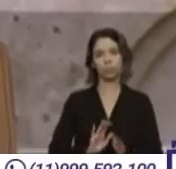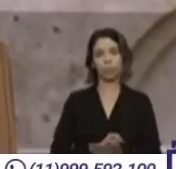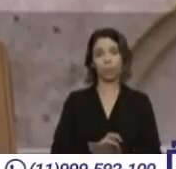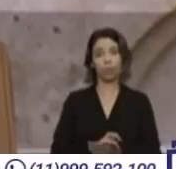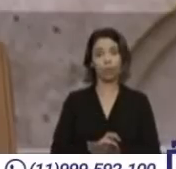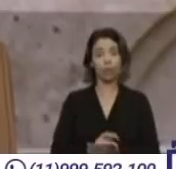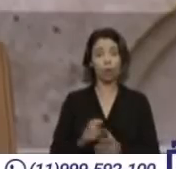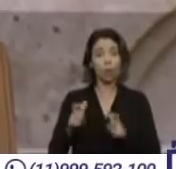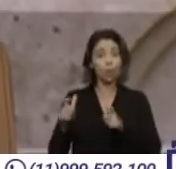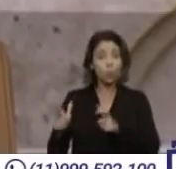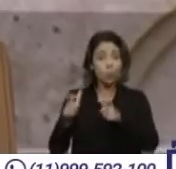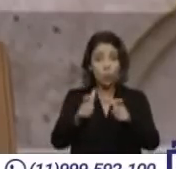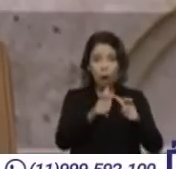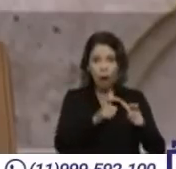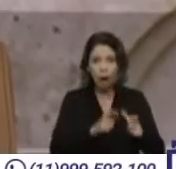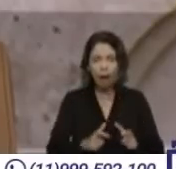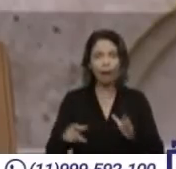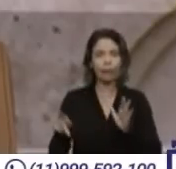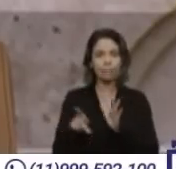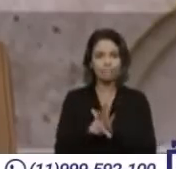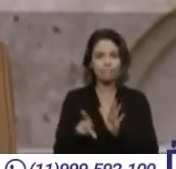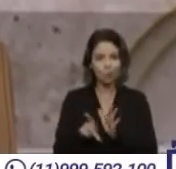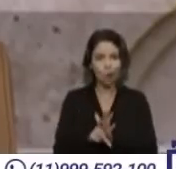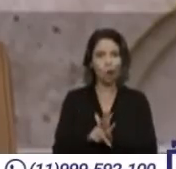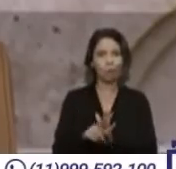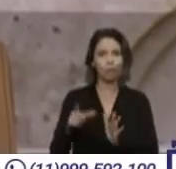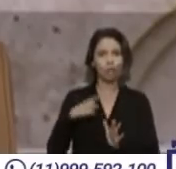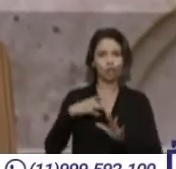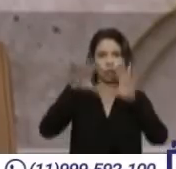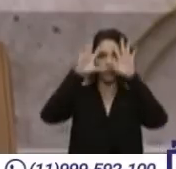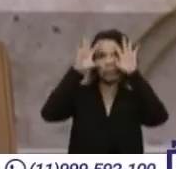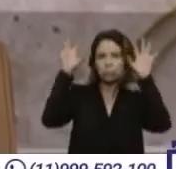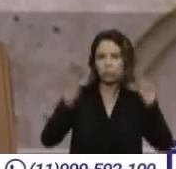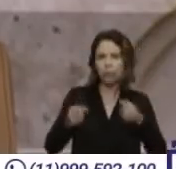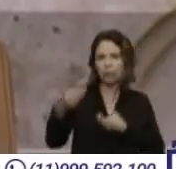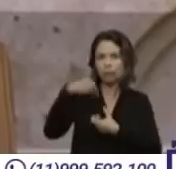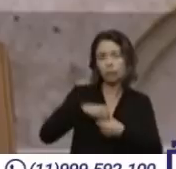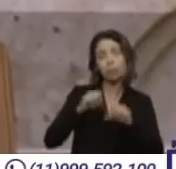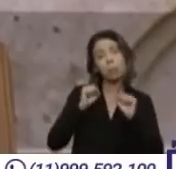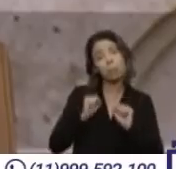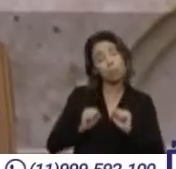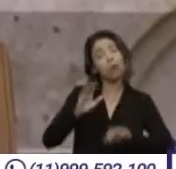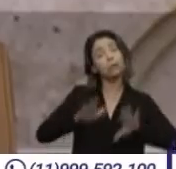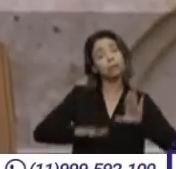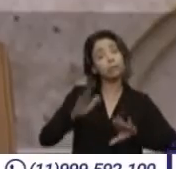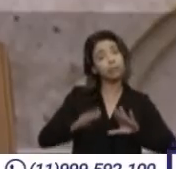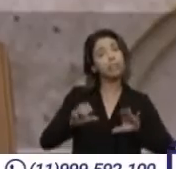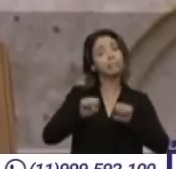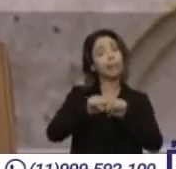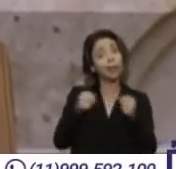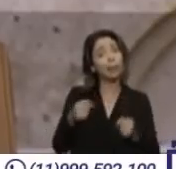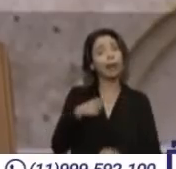As instituições, as instalações físicas de um tribunal podem até ser